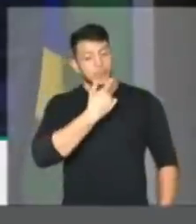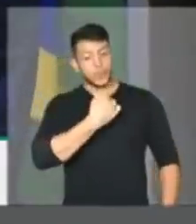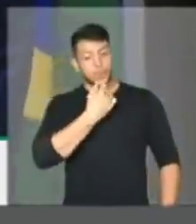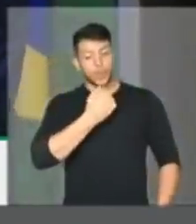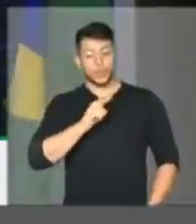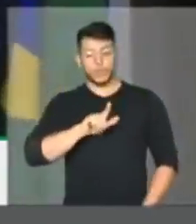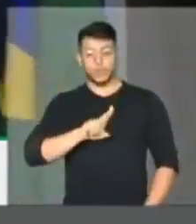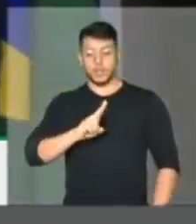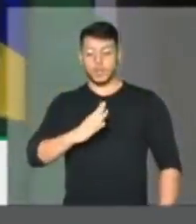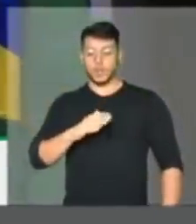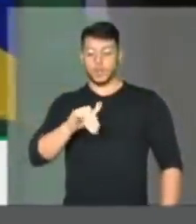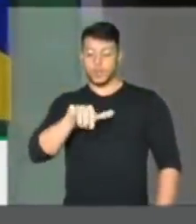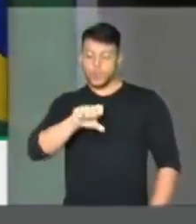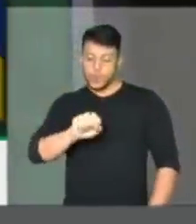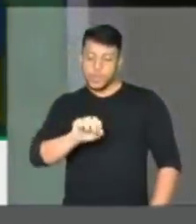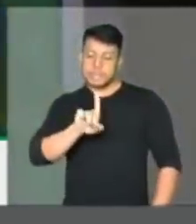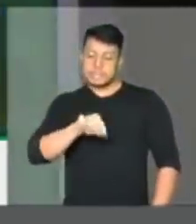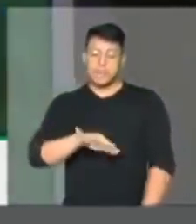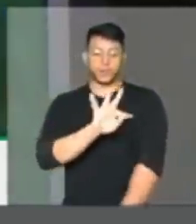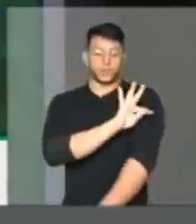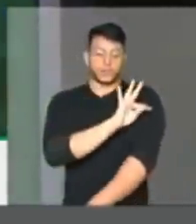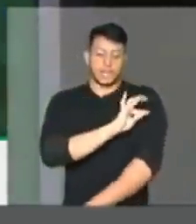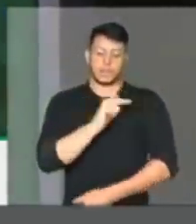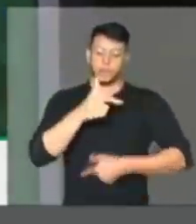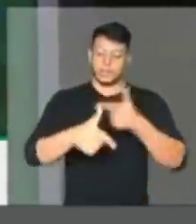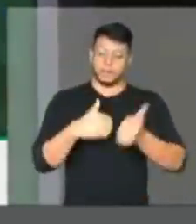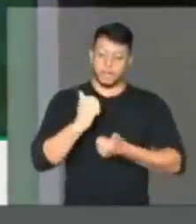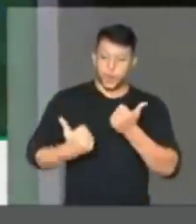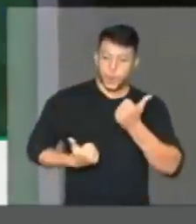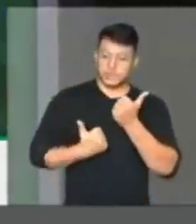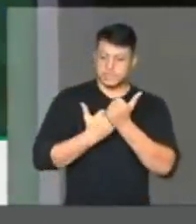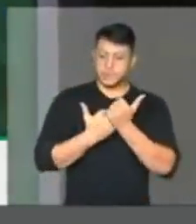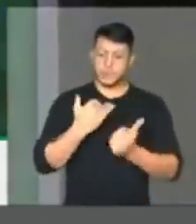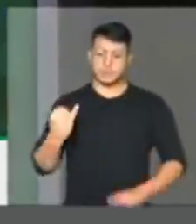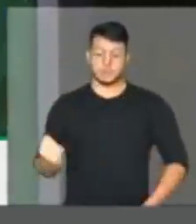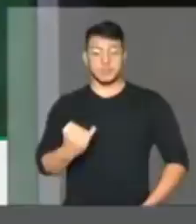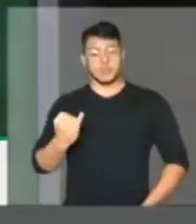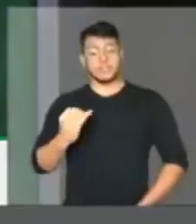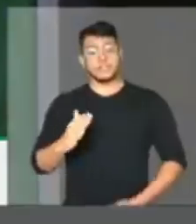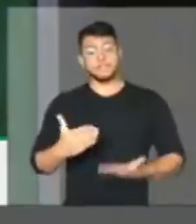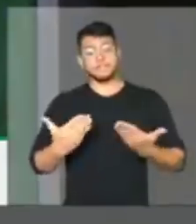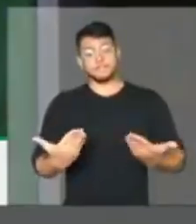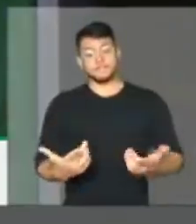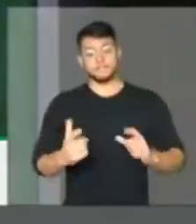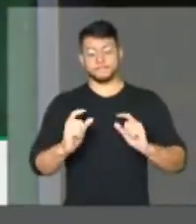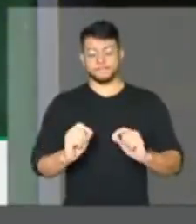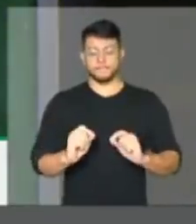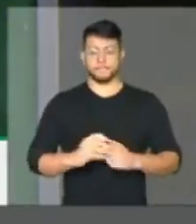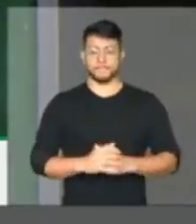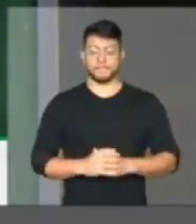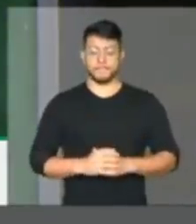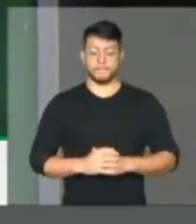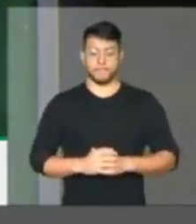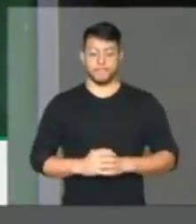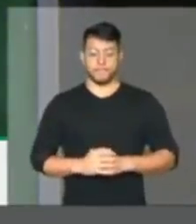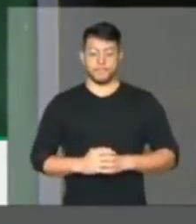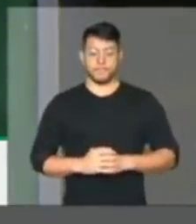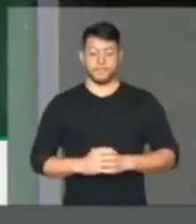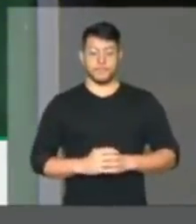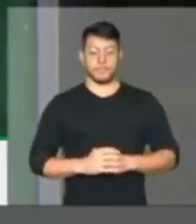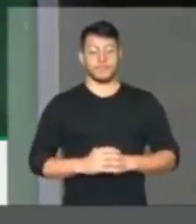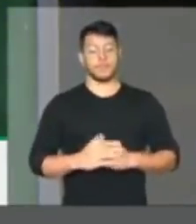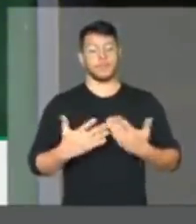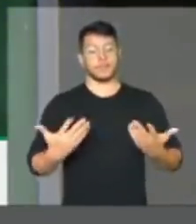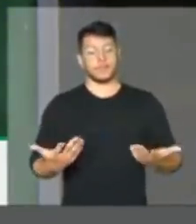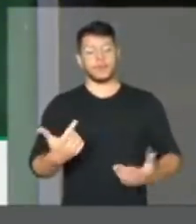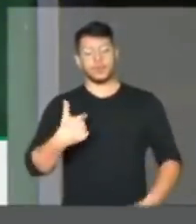também, fez um trabalho técnico excelente, e dizer que apesar do discurso do